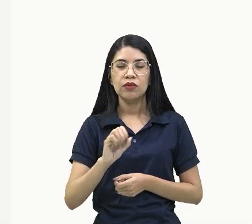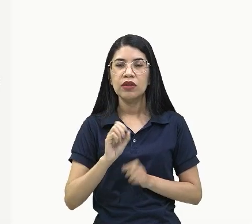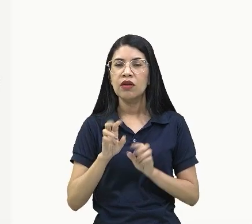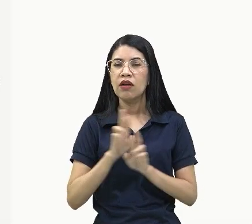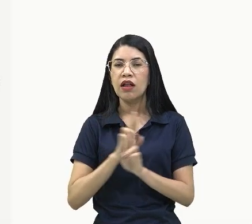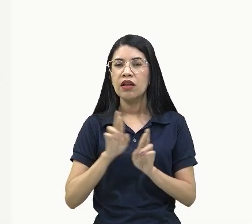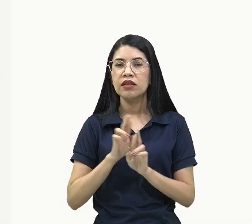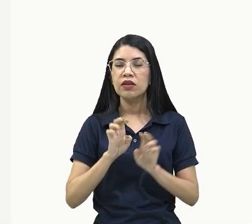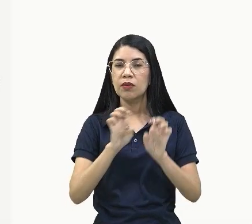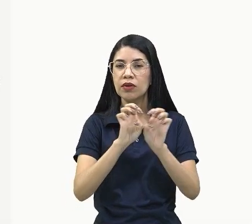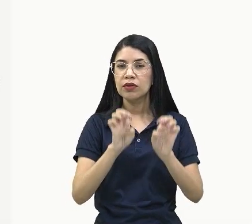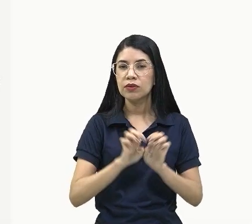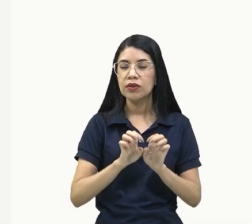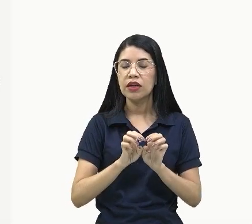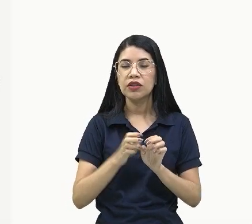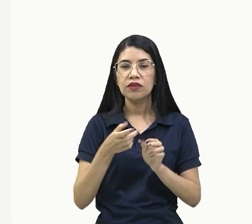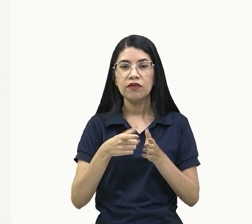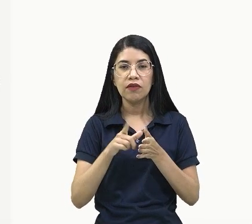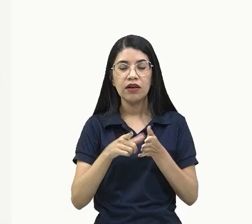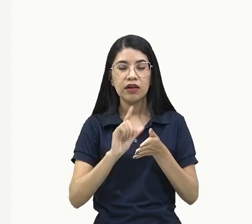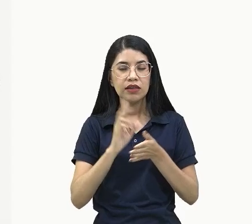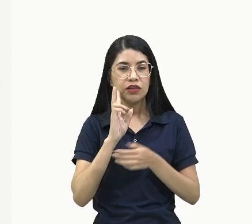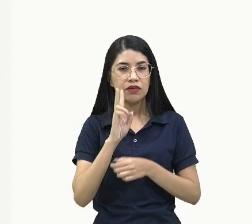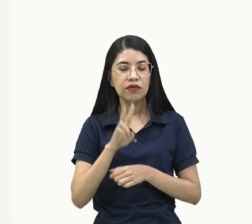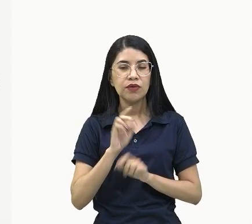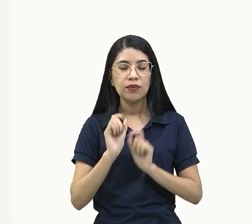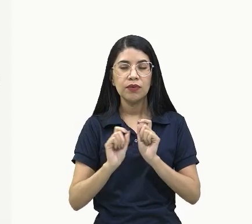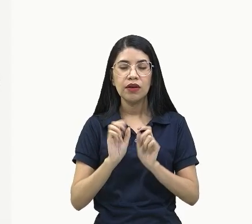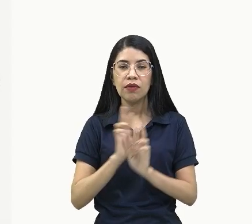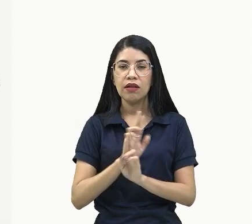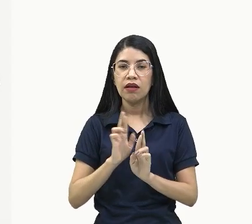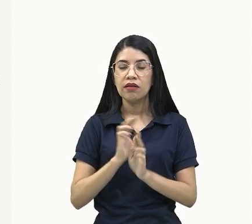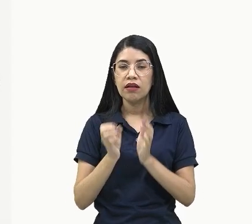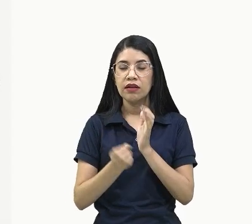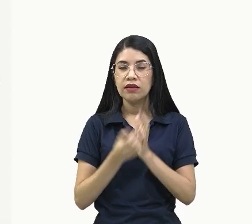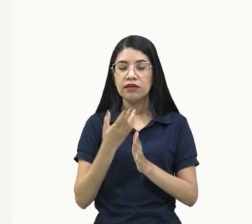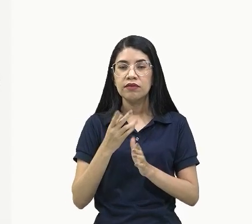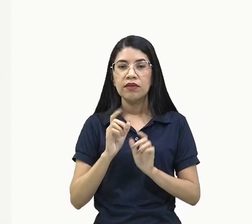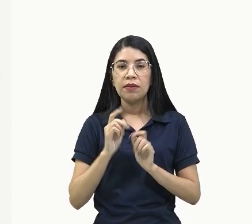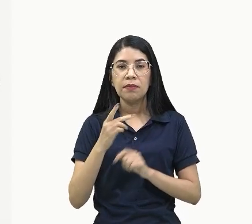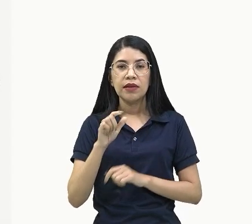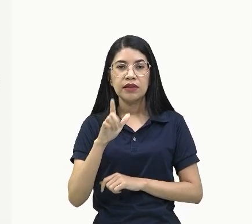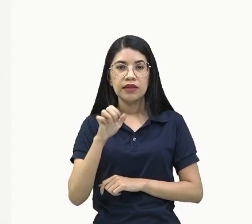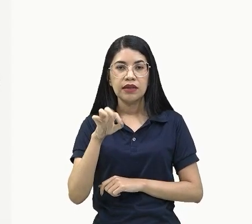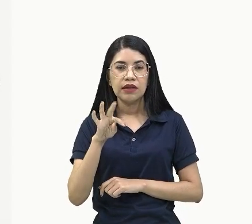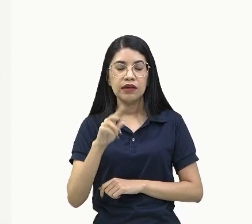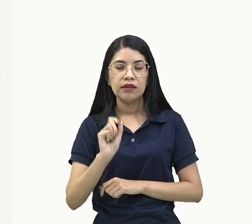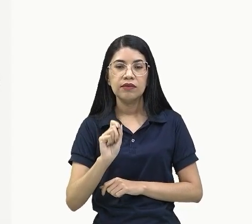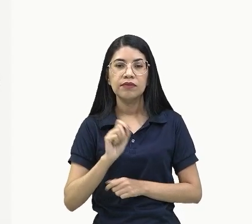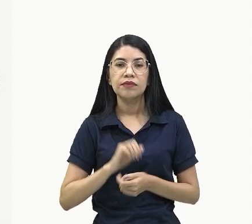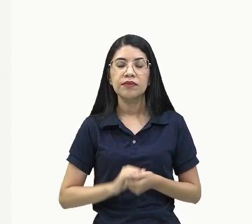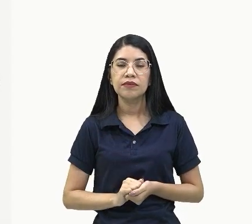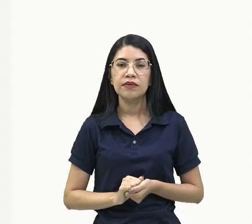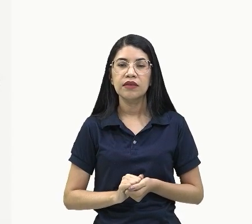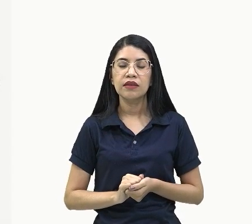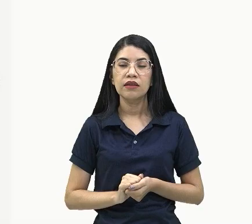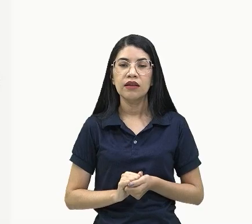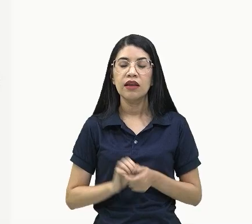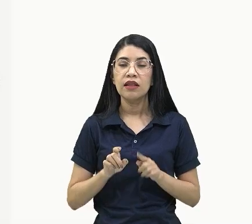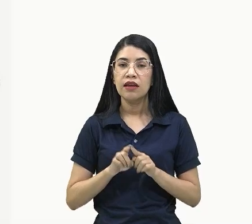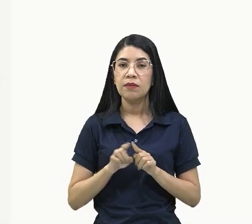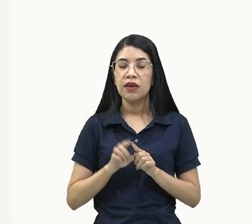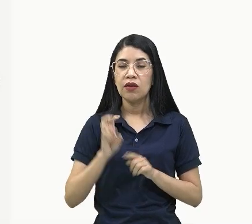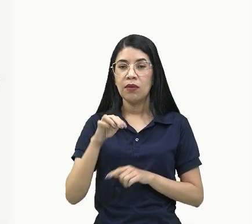que vimos de formação da placenta? No desenvolvimento do que a gente chama de mesoderma